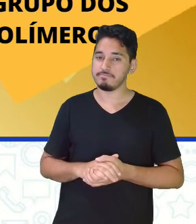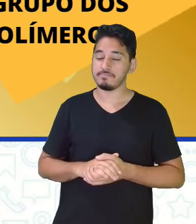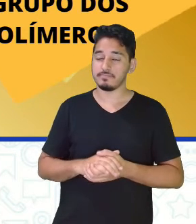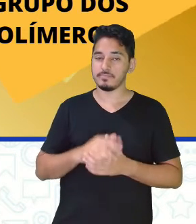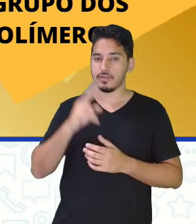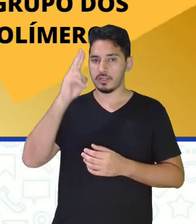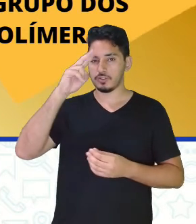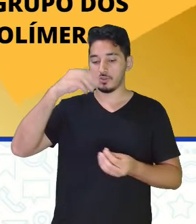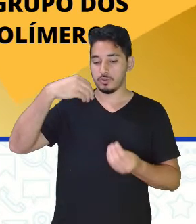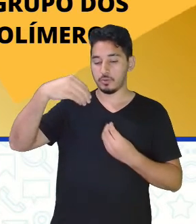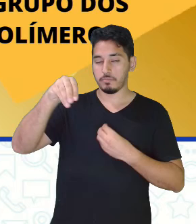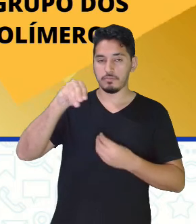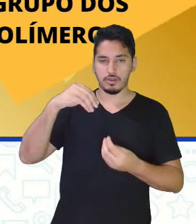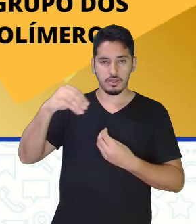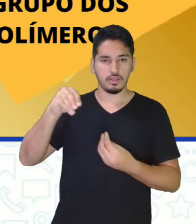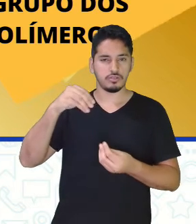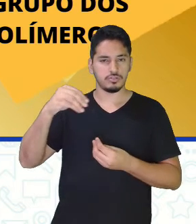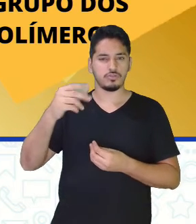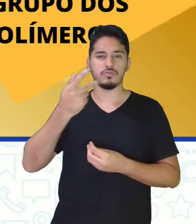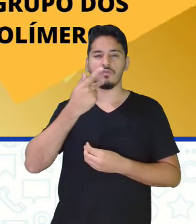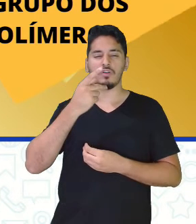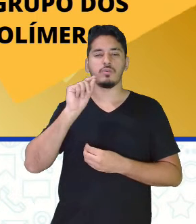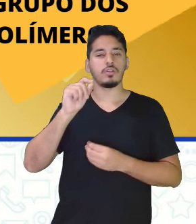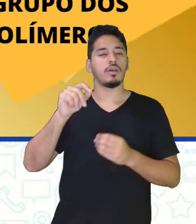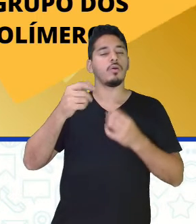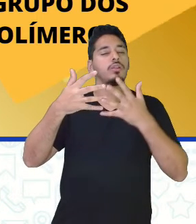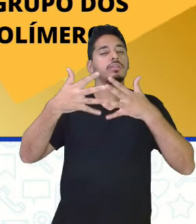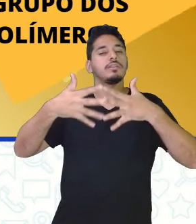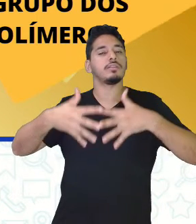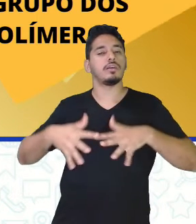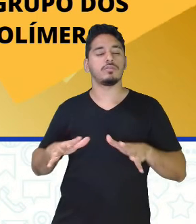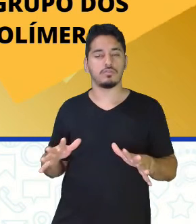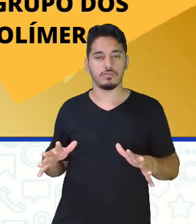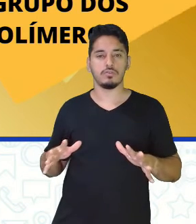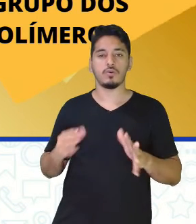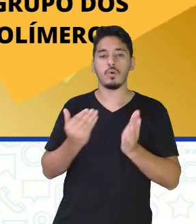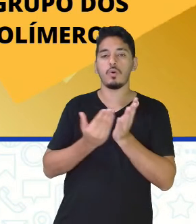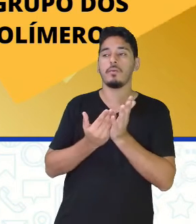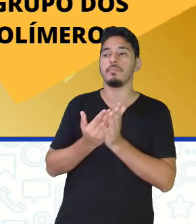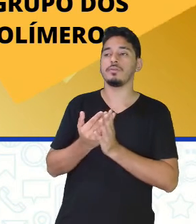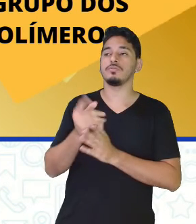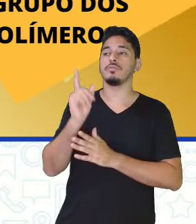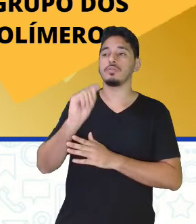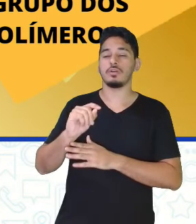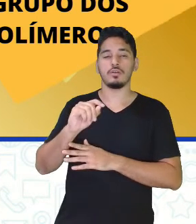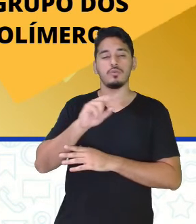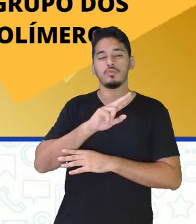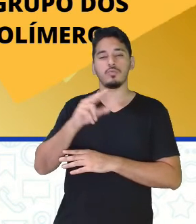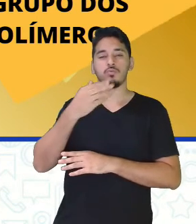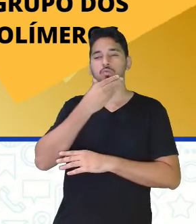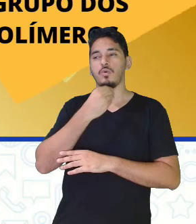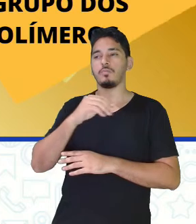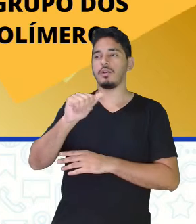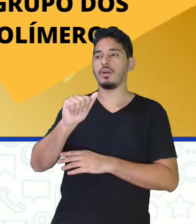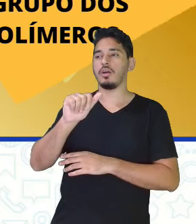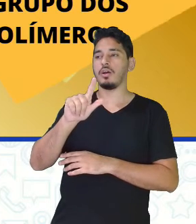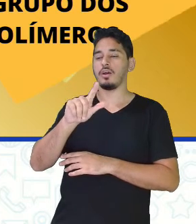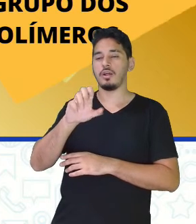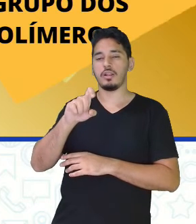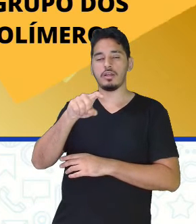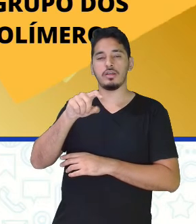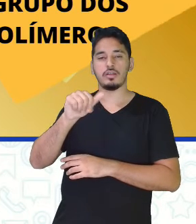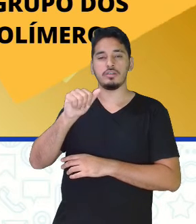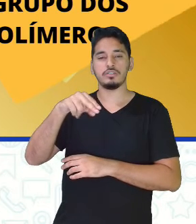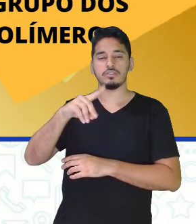do plástico, nesse plástico eu estou falando, o plástico natural, começou com Alexandre Parks, que em